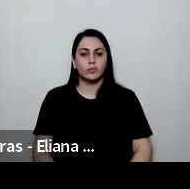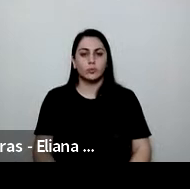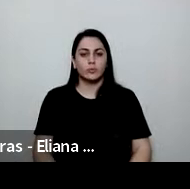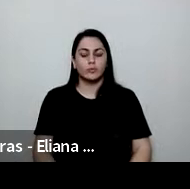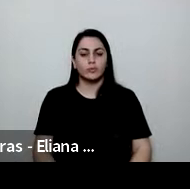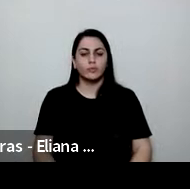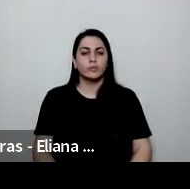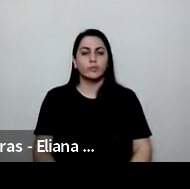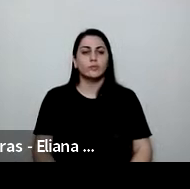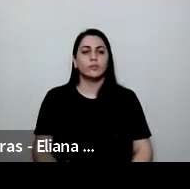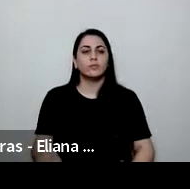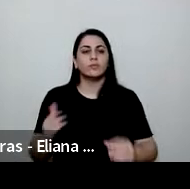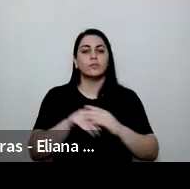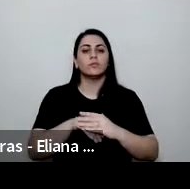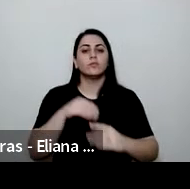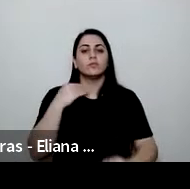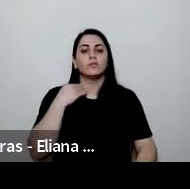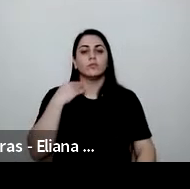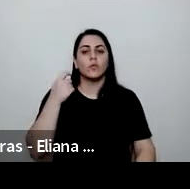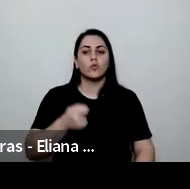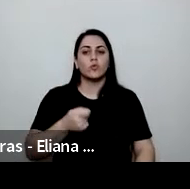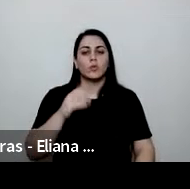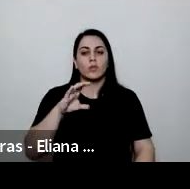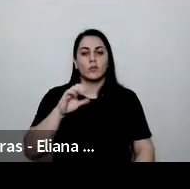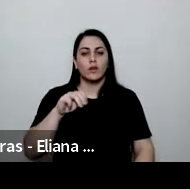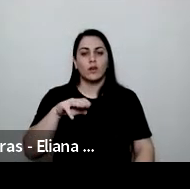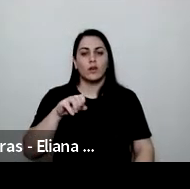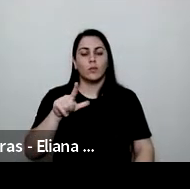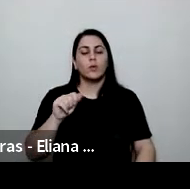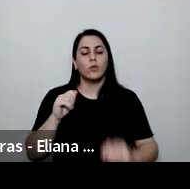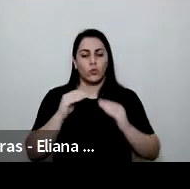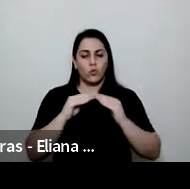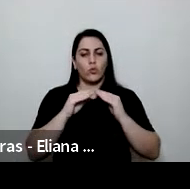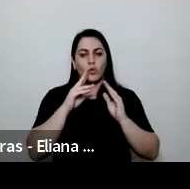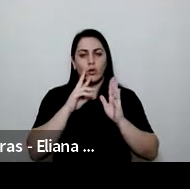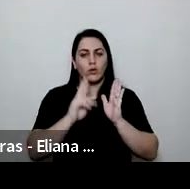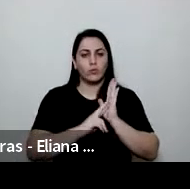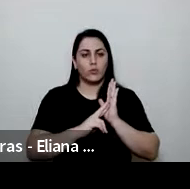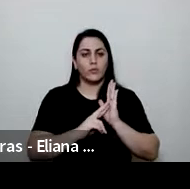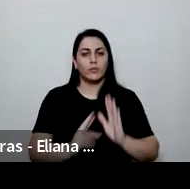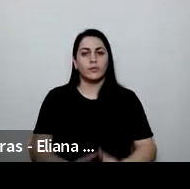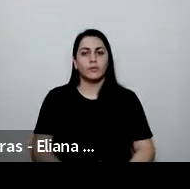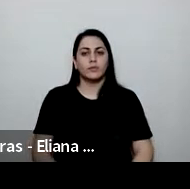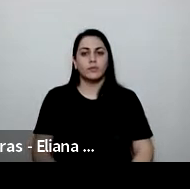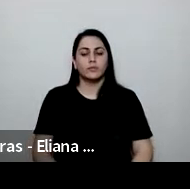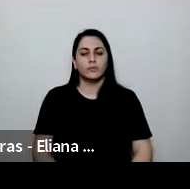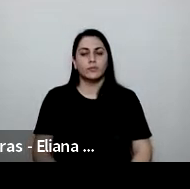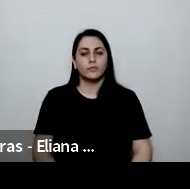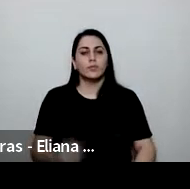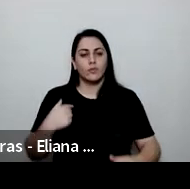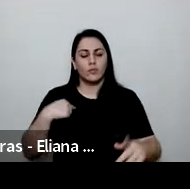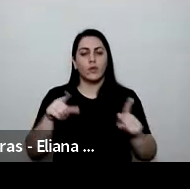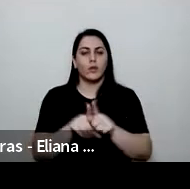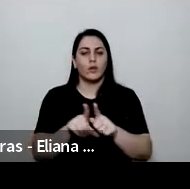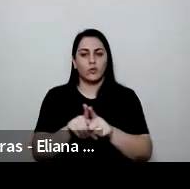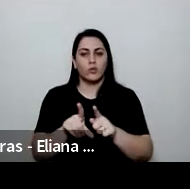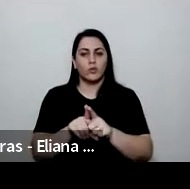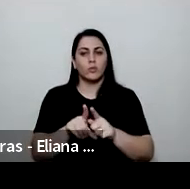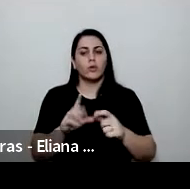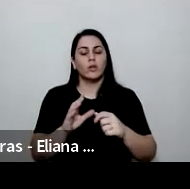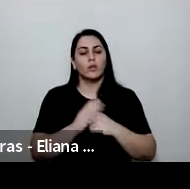Eu amo como volta às vezes a Camila Ramos relator presidente e eu também acompanho o relator